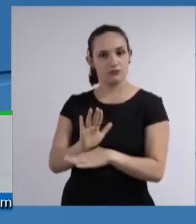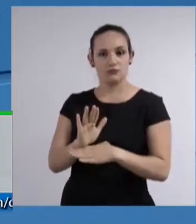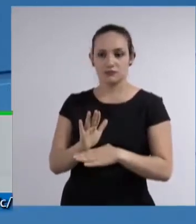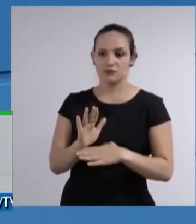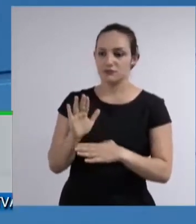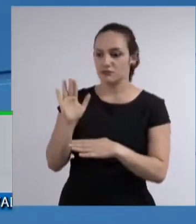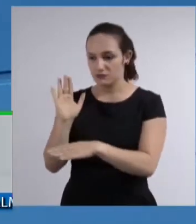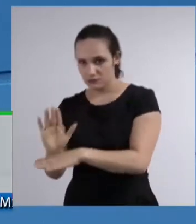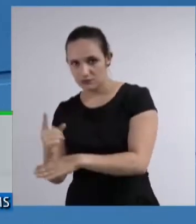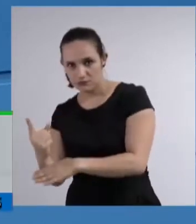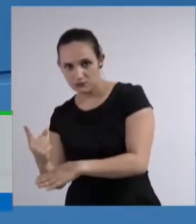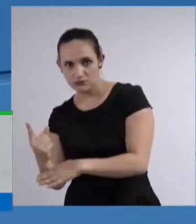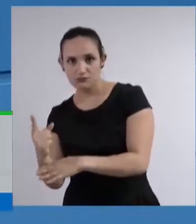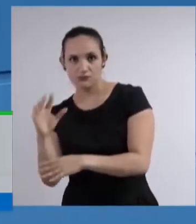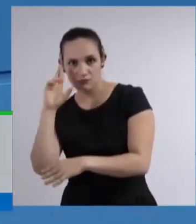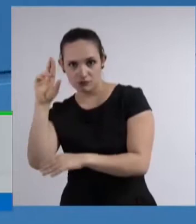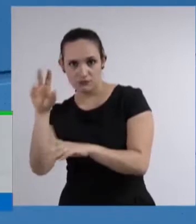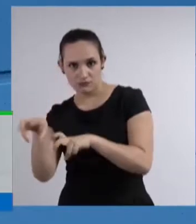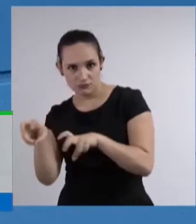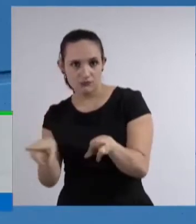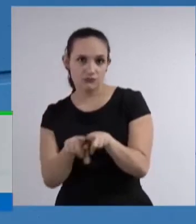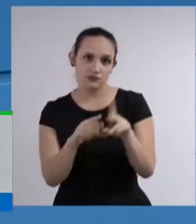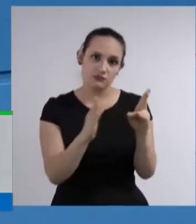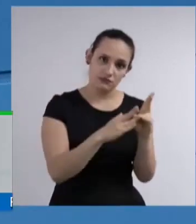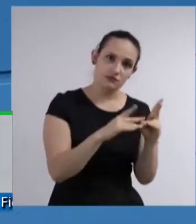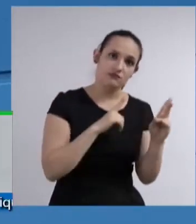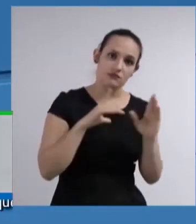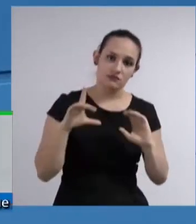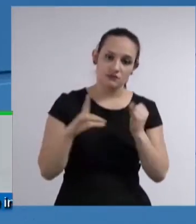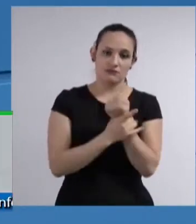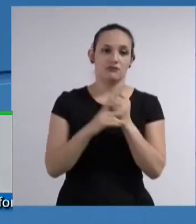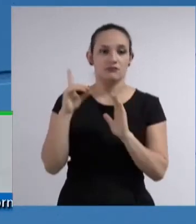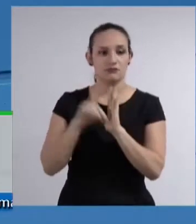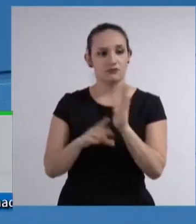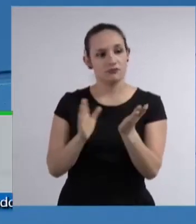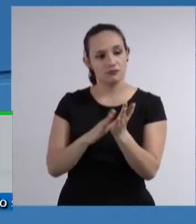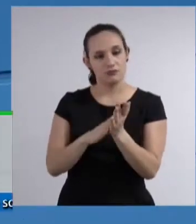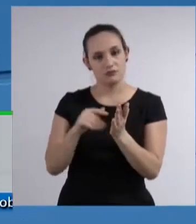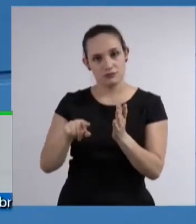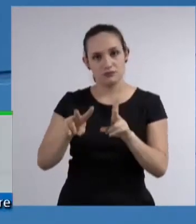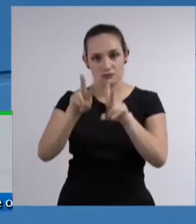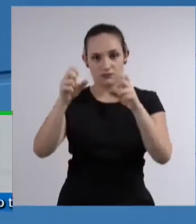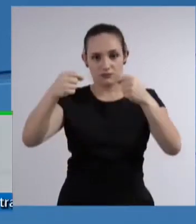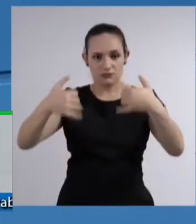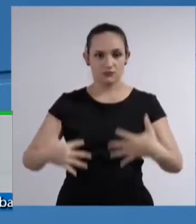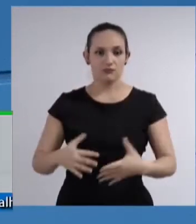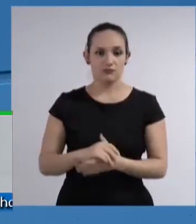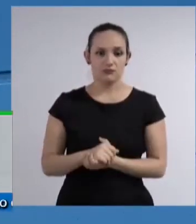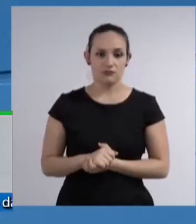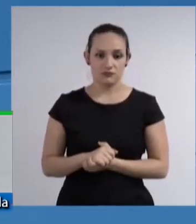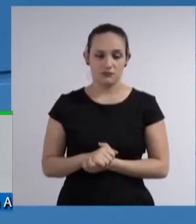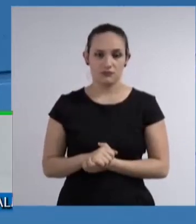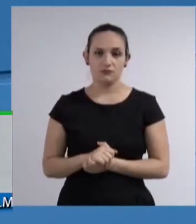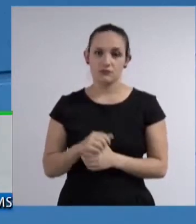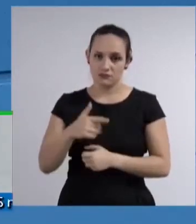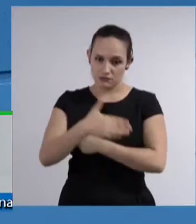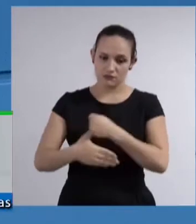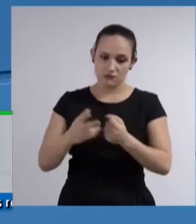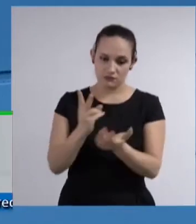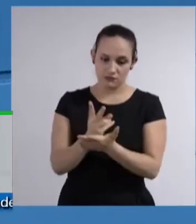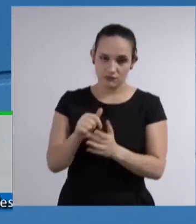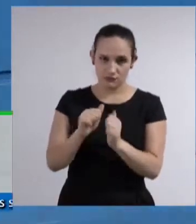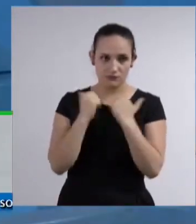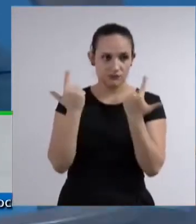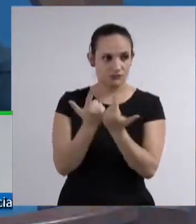lado quanto o outro realmente tenham os seus direitos adquiridos. E agradeço e parabenizo Vossa Excelência pela causa que sempre tem defendido aqui nesta